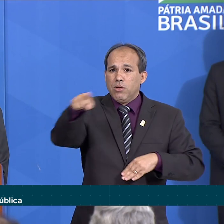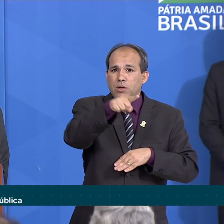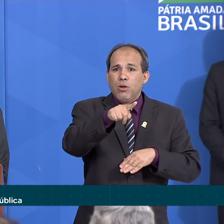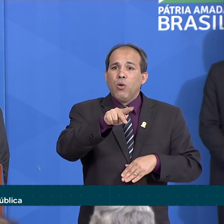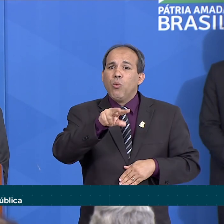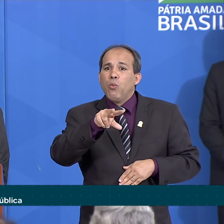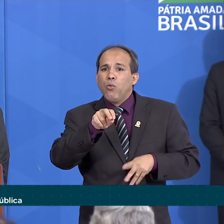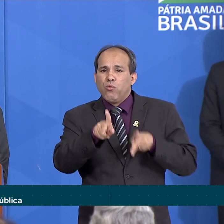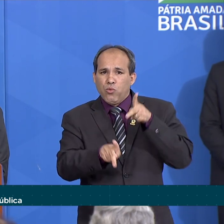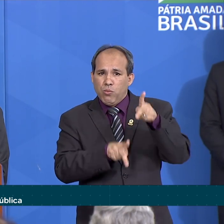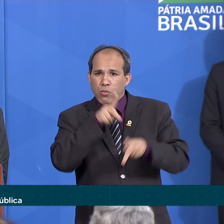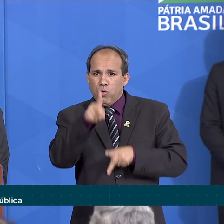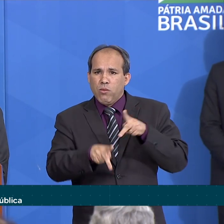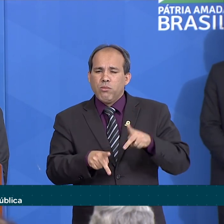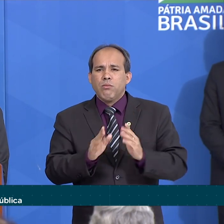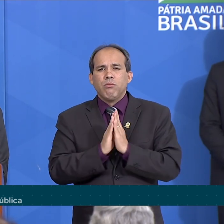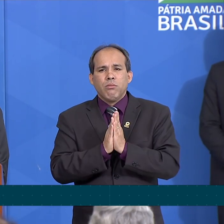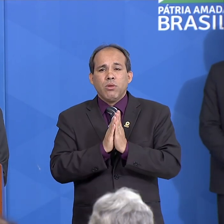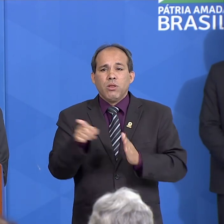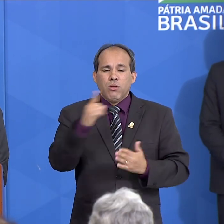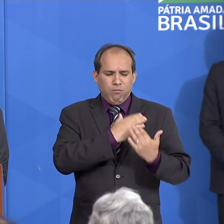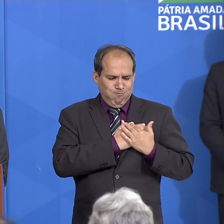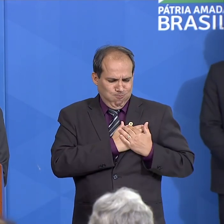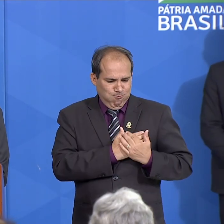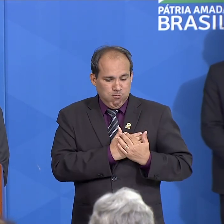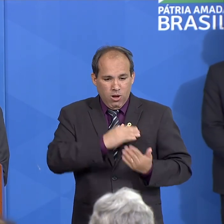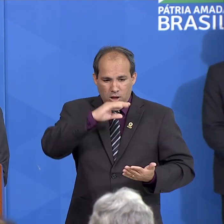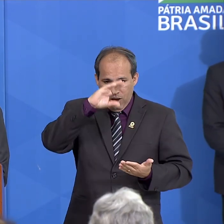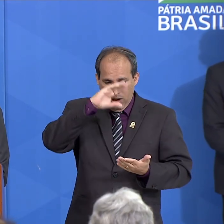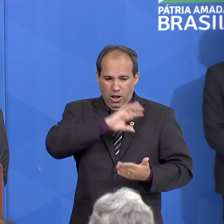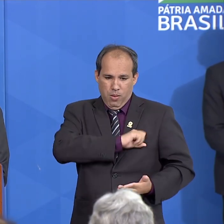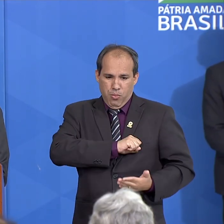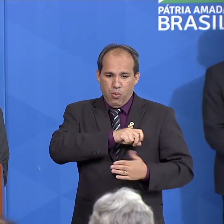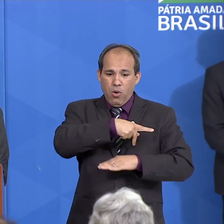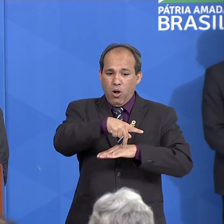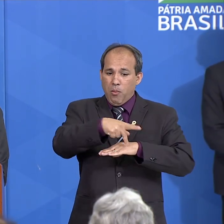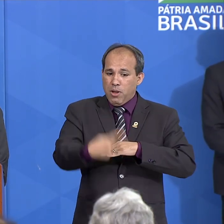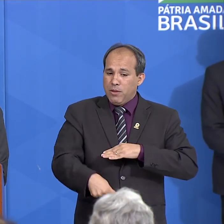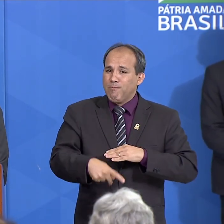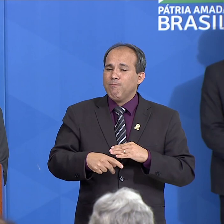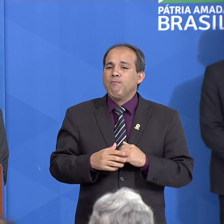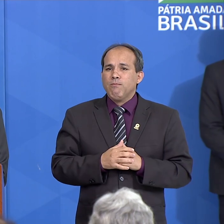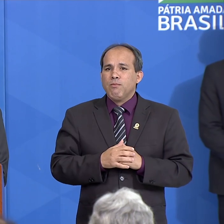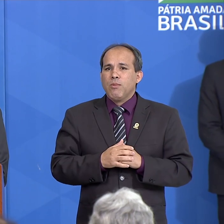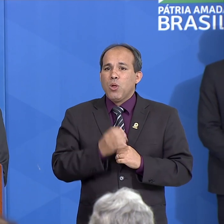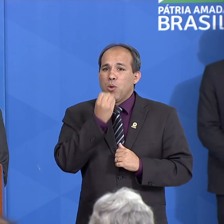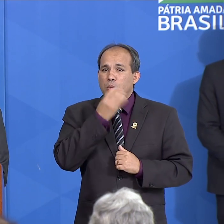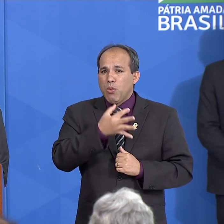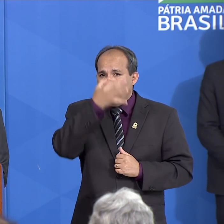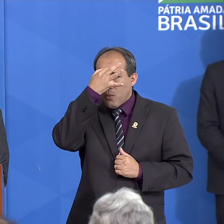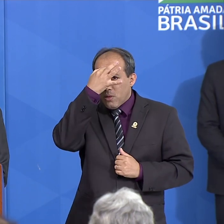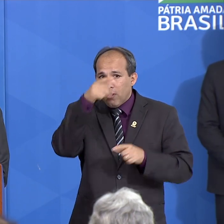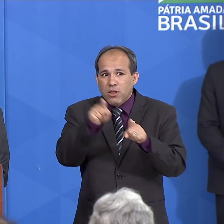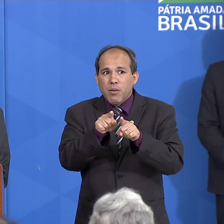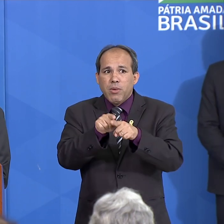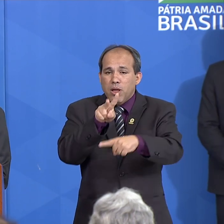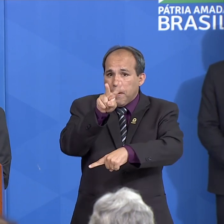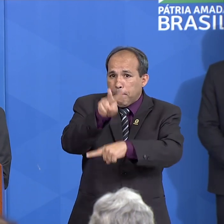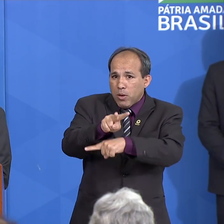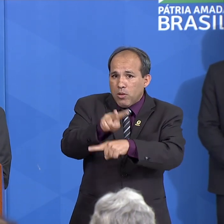apelando ao seu patriotismo e bom senso para a compreensão de que a proteção,